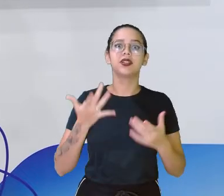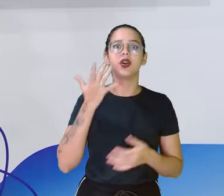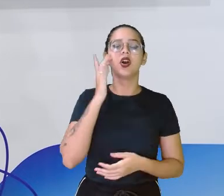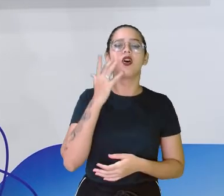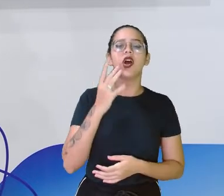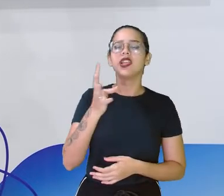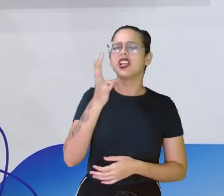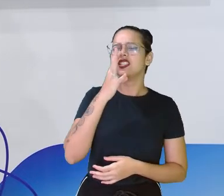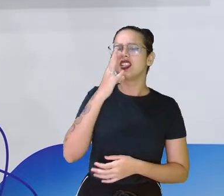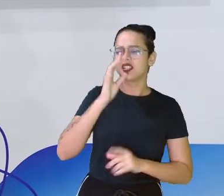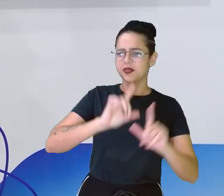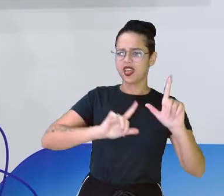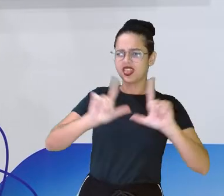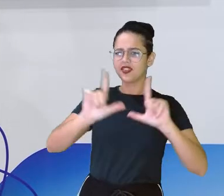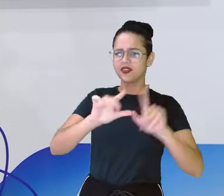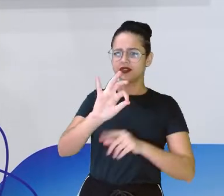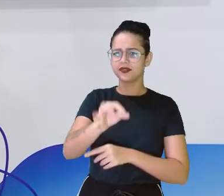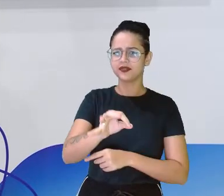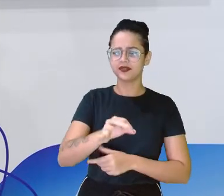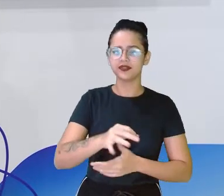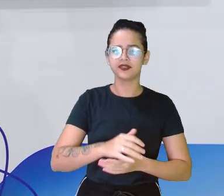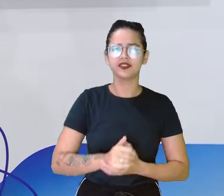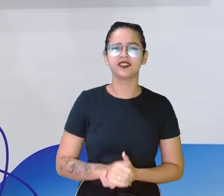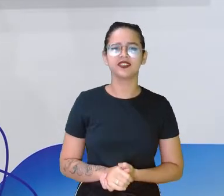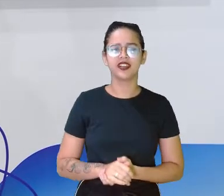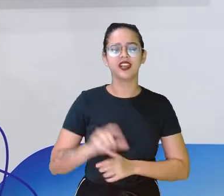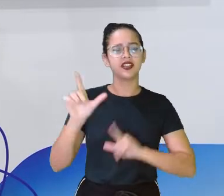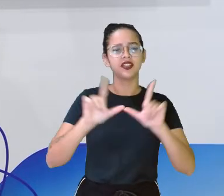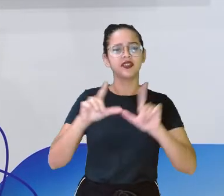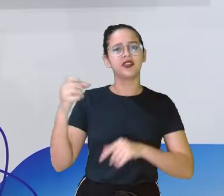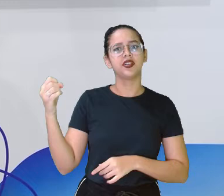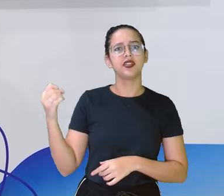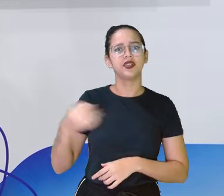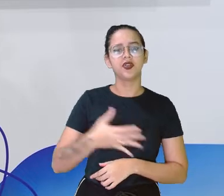está assistindo pela TV, né? Pela TV Nova, canal